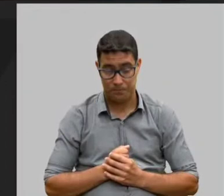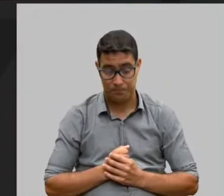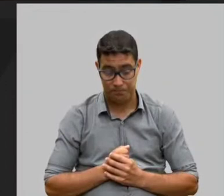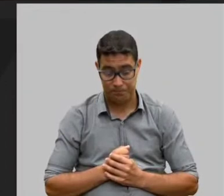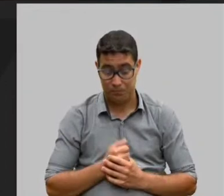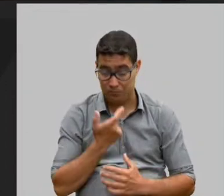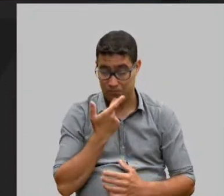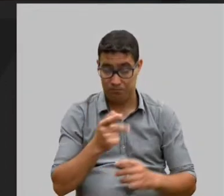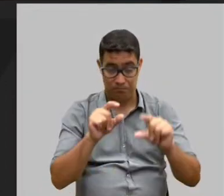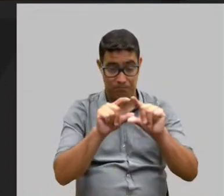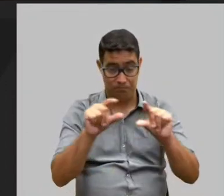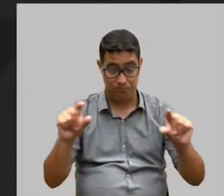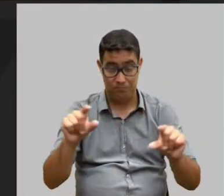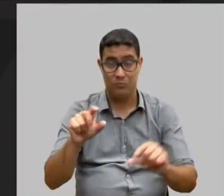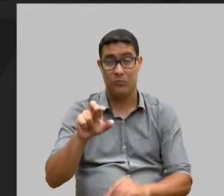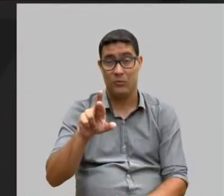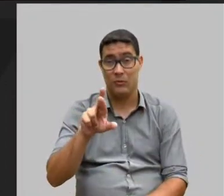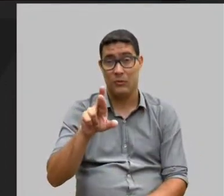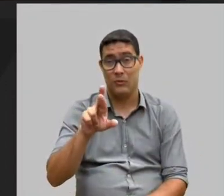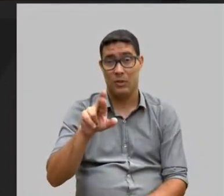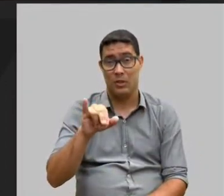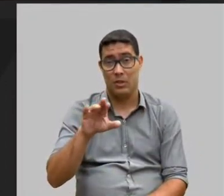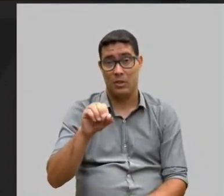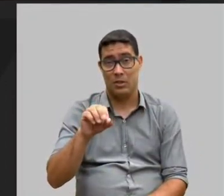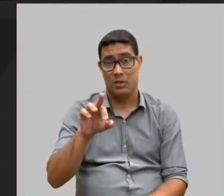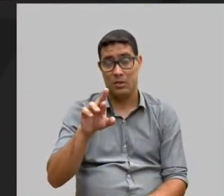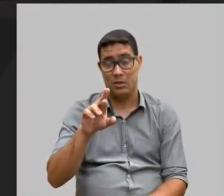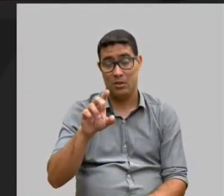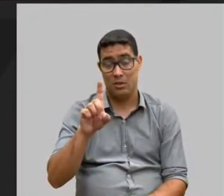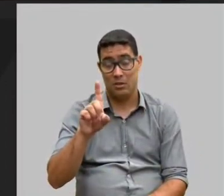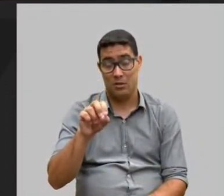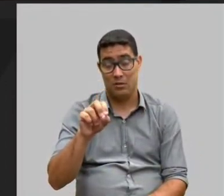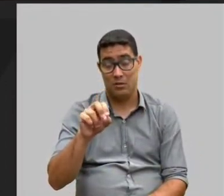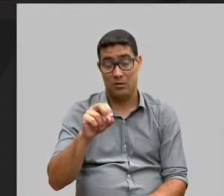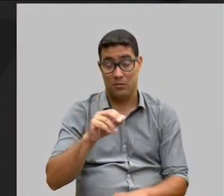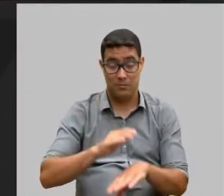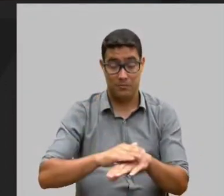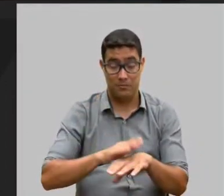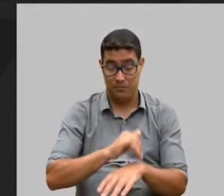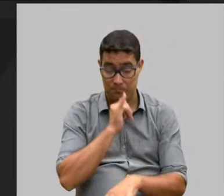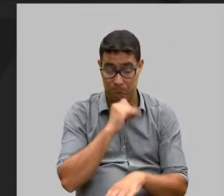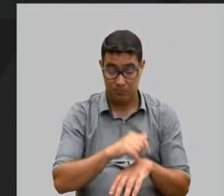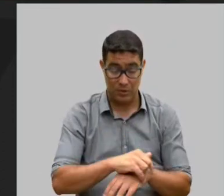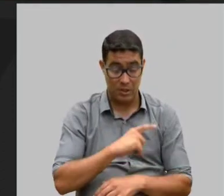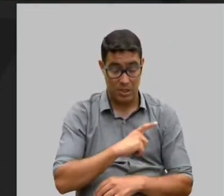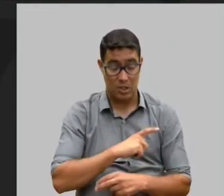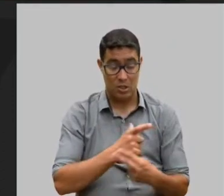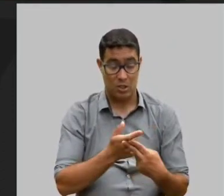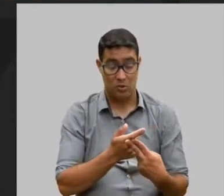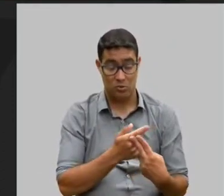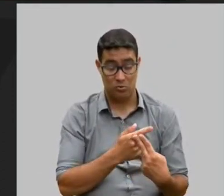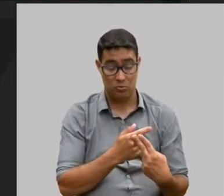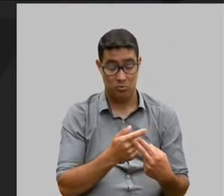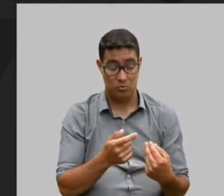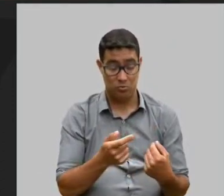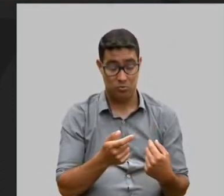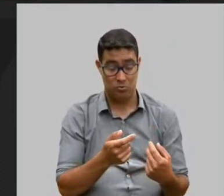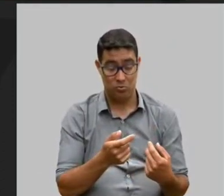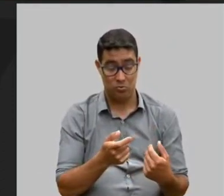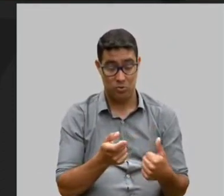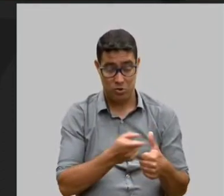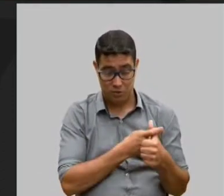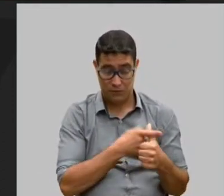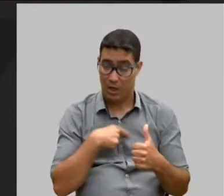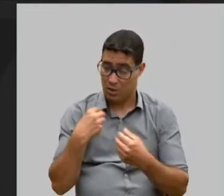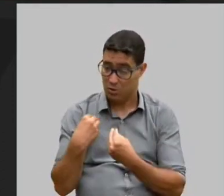a frase até mesmo a teoria ricardiana né que é individar nos dias atuais para jogar o peso do pagamento para as gerações futuras só agrava ainda mais a crise fiscal